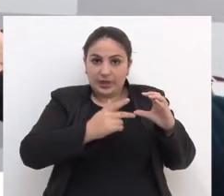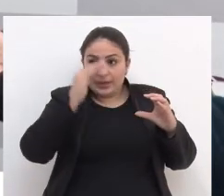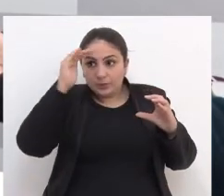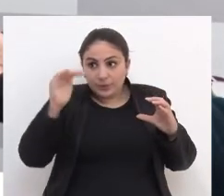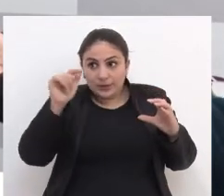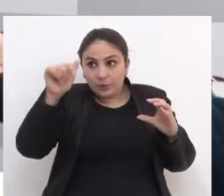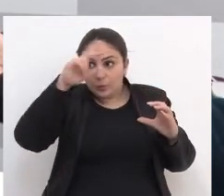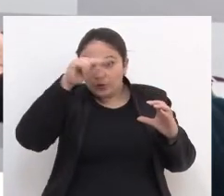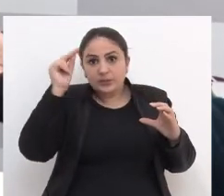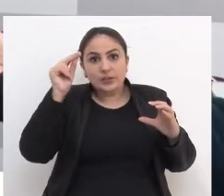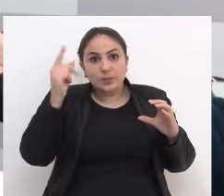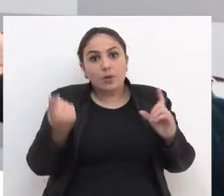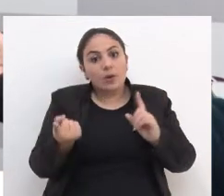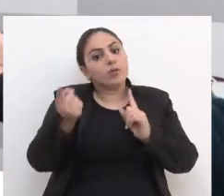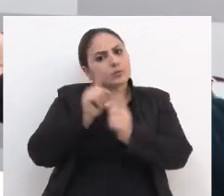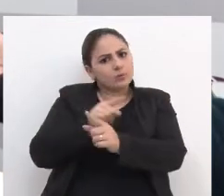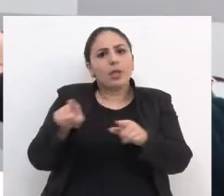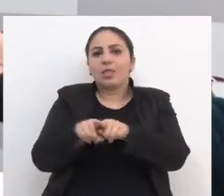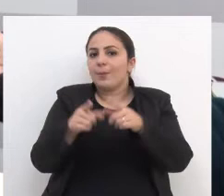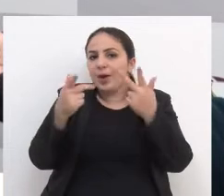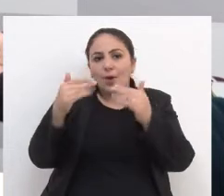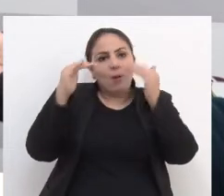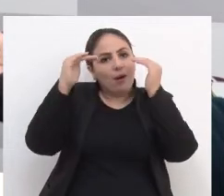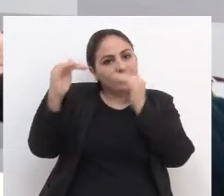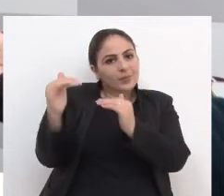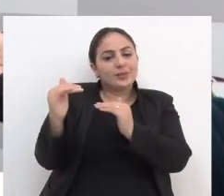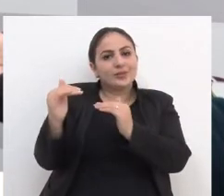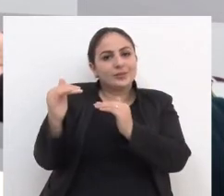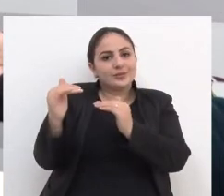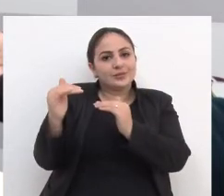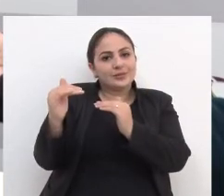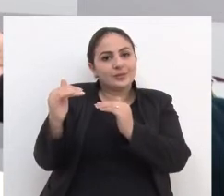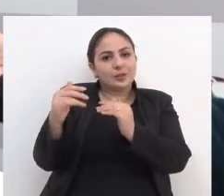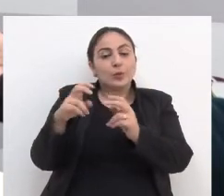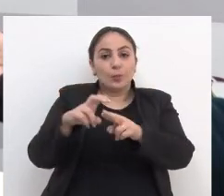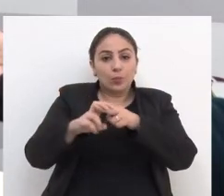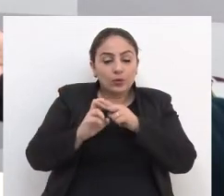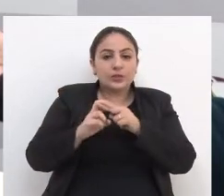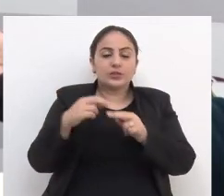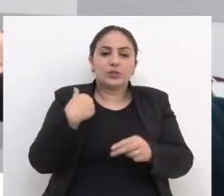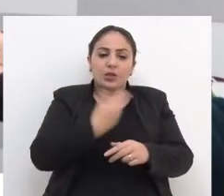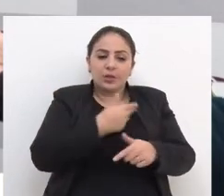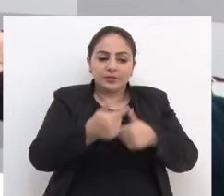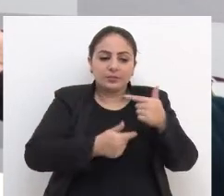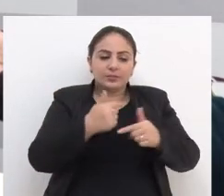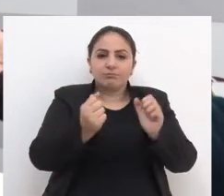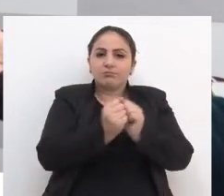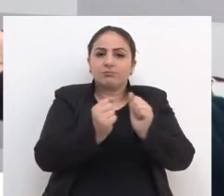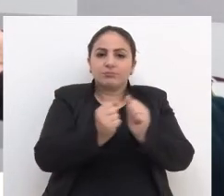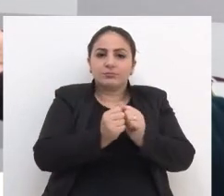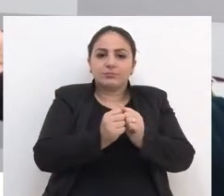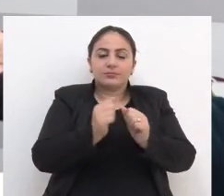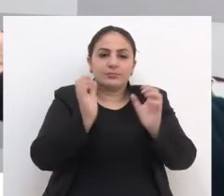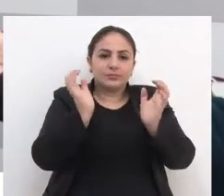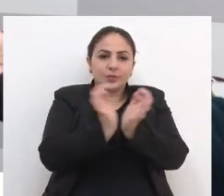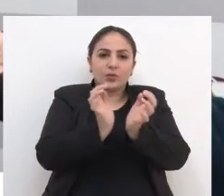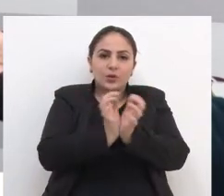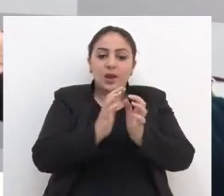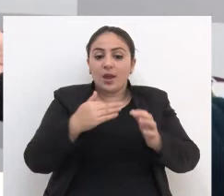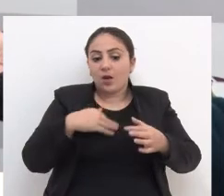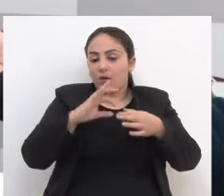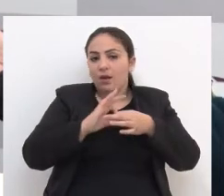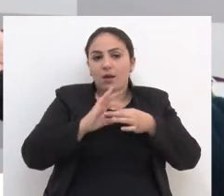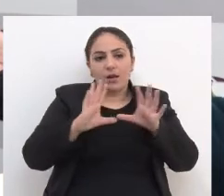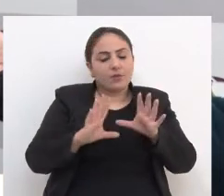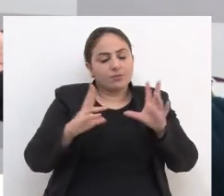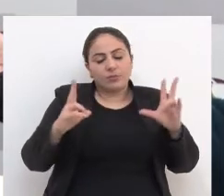também vai cobrar respeito do Executivo com relação ao Legislativo. Por isso, vamos sim trabalhar junto aos colegas, vou me colocar à disposição